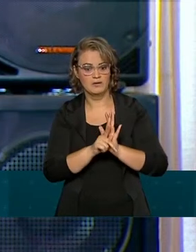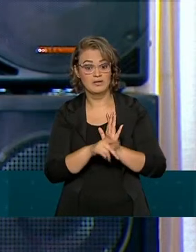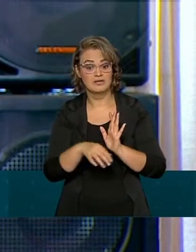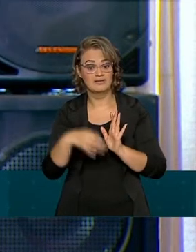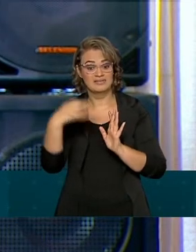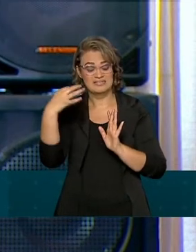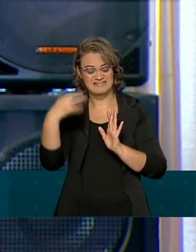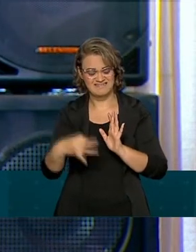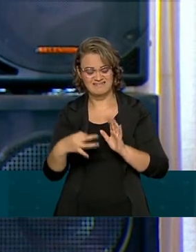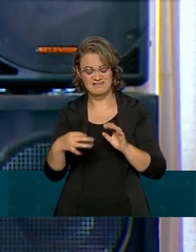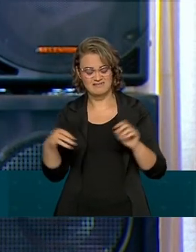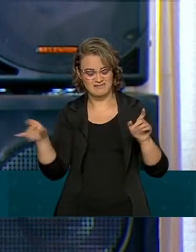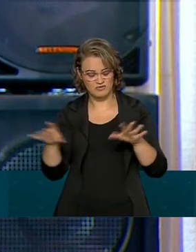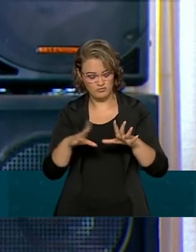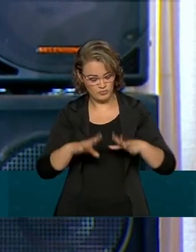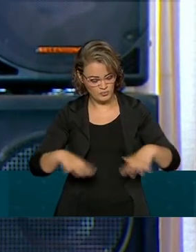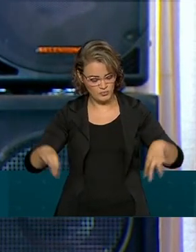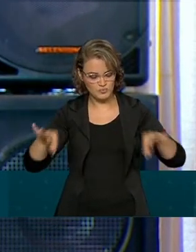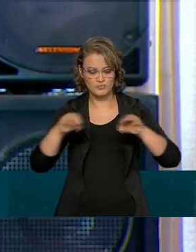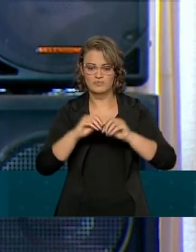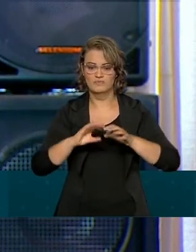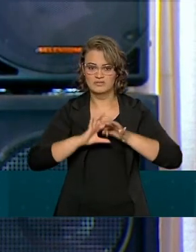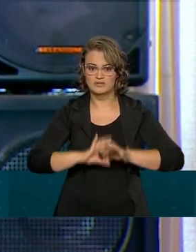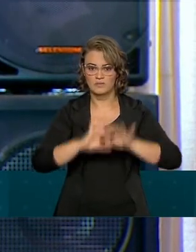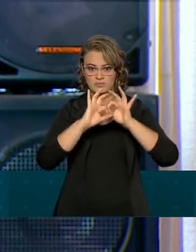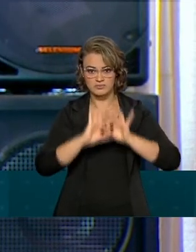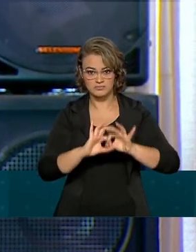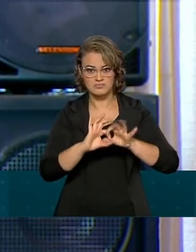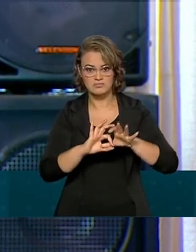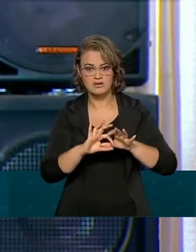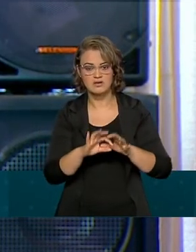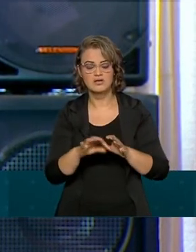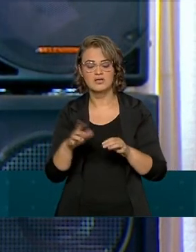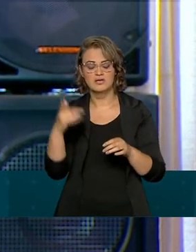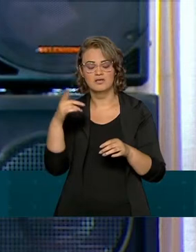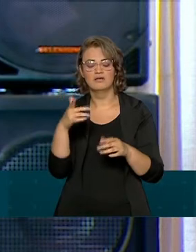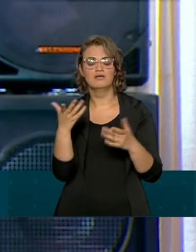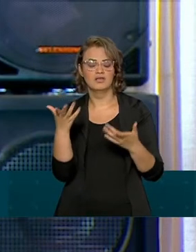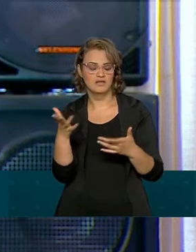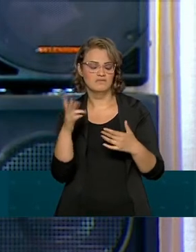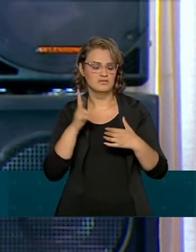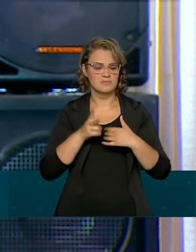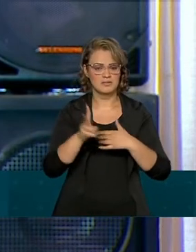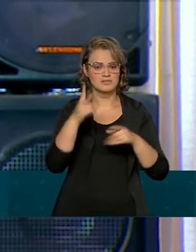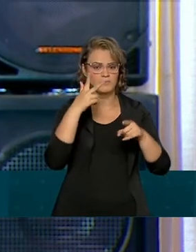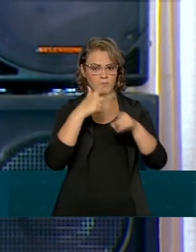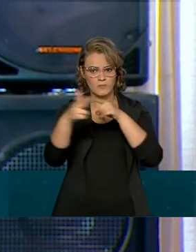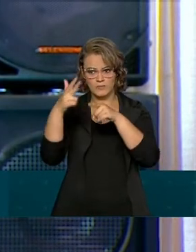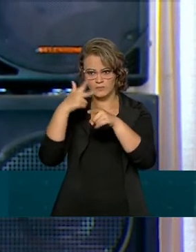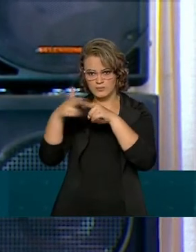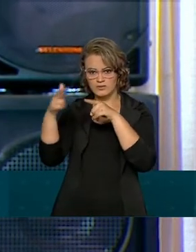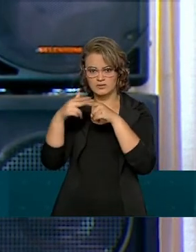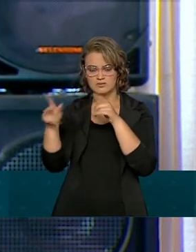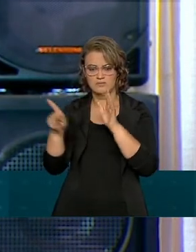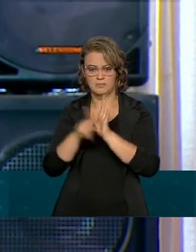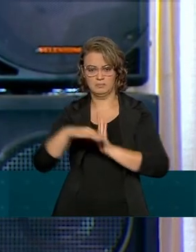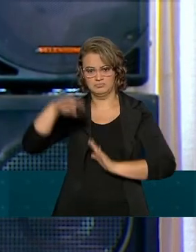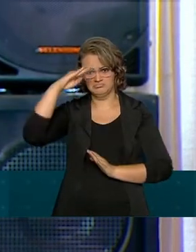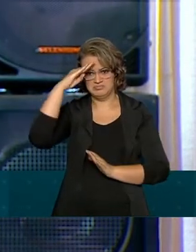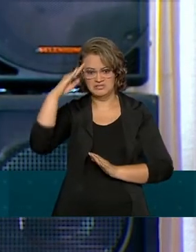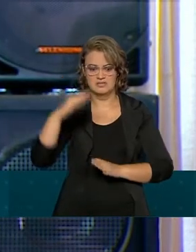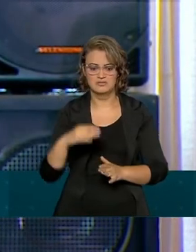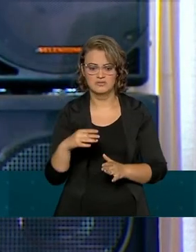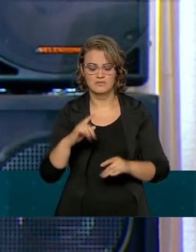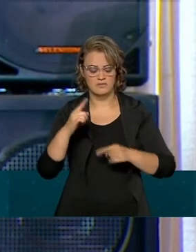assegurar-se laços de fraternidade que tinham de associar para sempre as conquistas civis do nosso Progresso